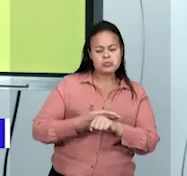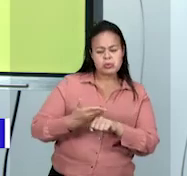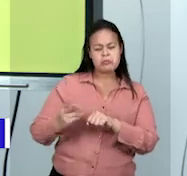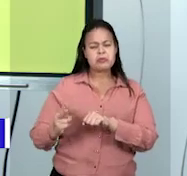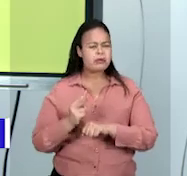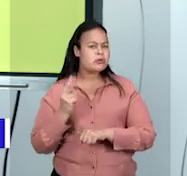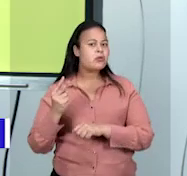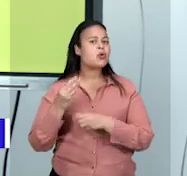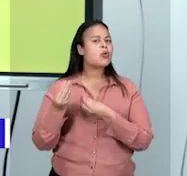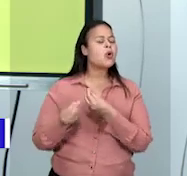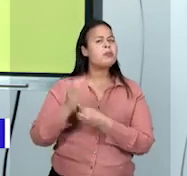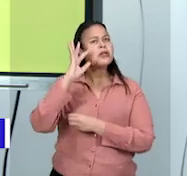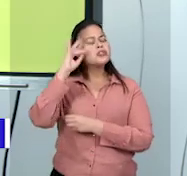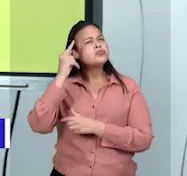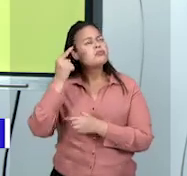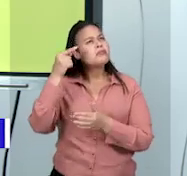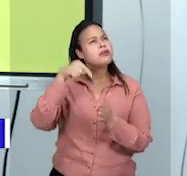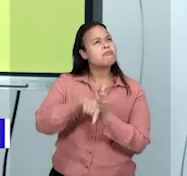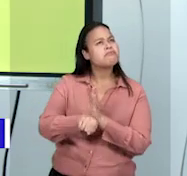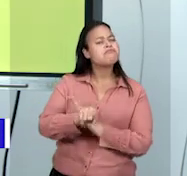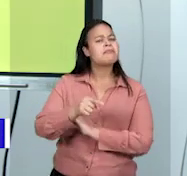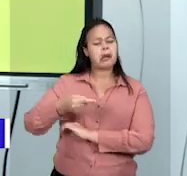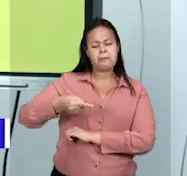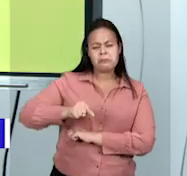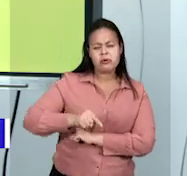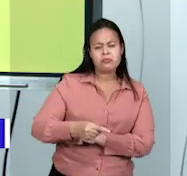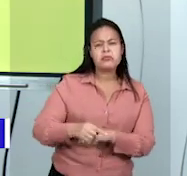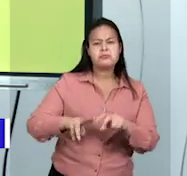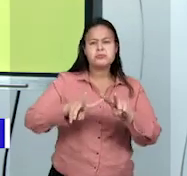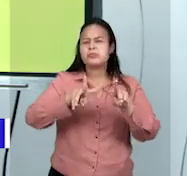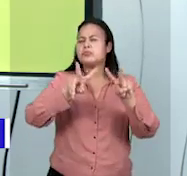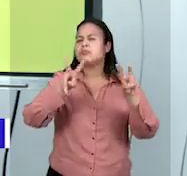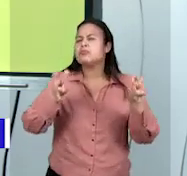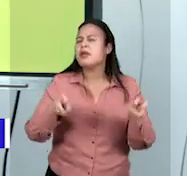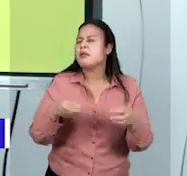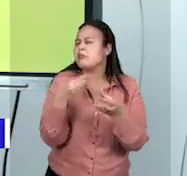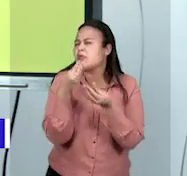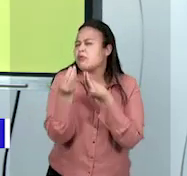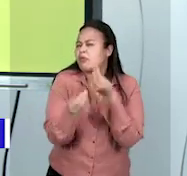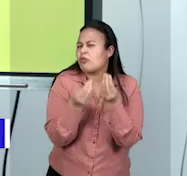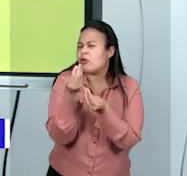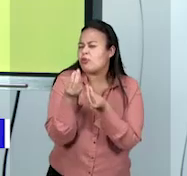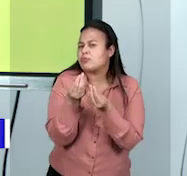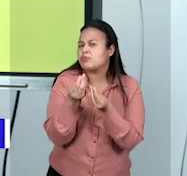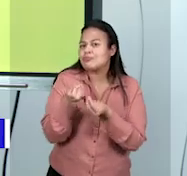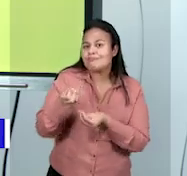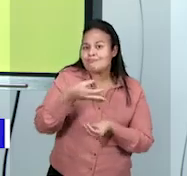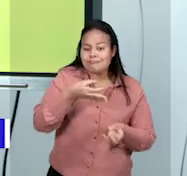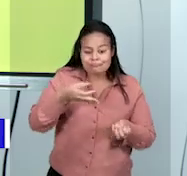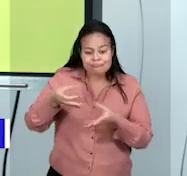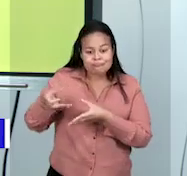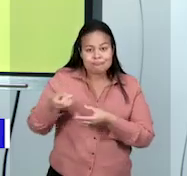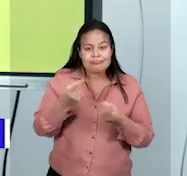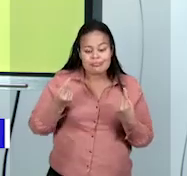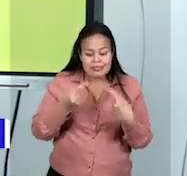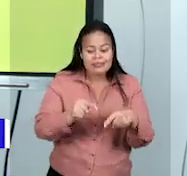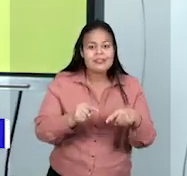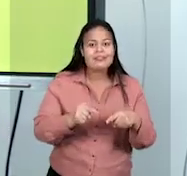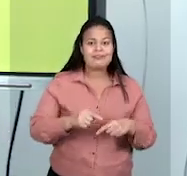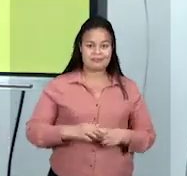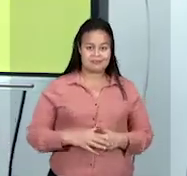resolver esta questão? Como que nós vamos aprofundar nestes novos desafios?